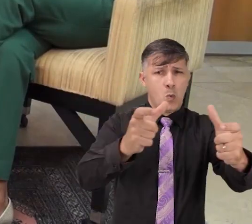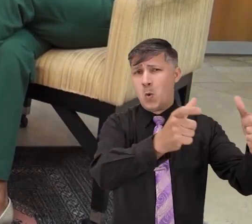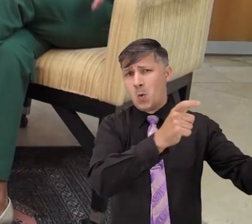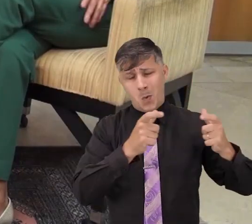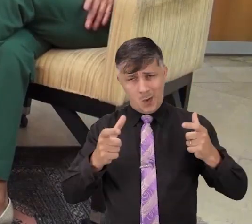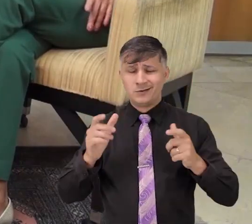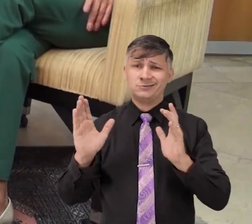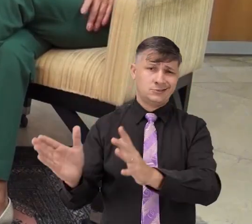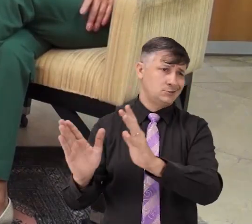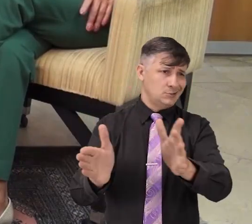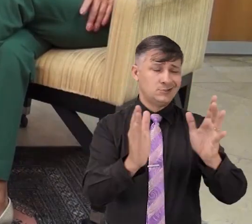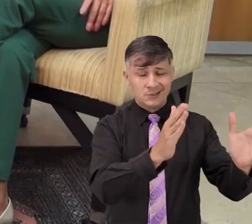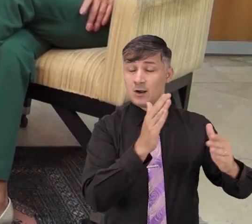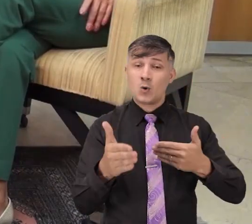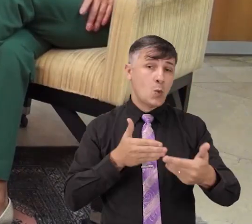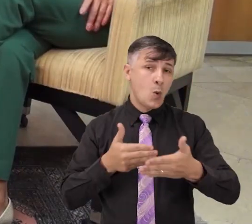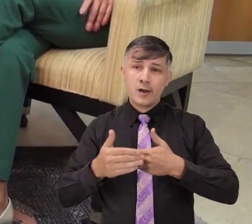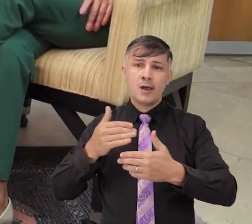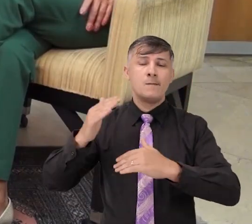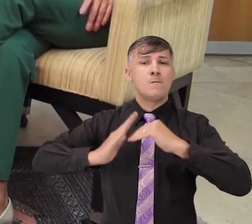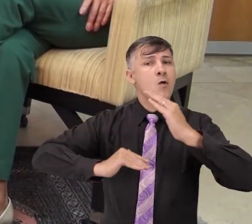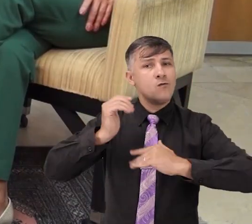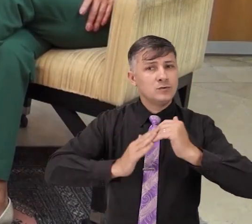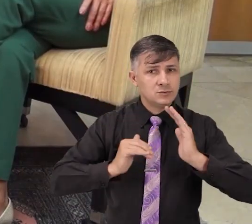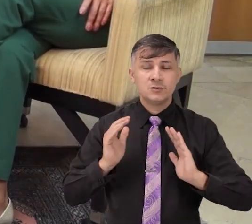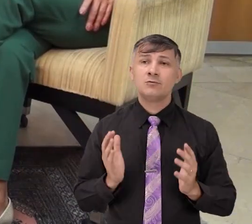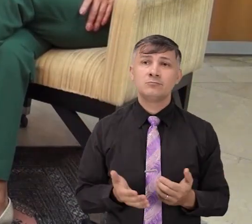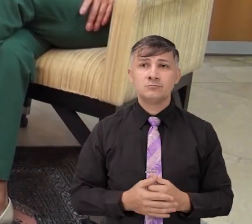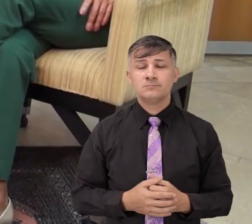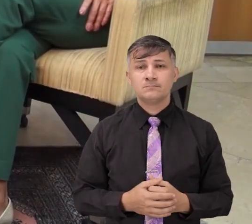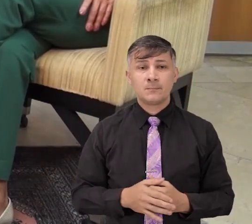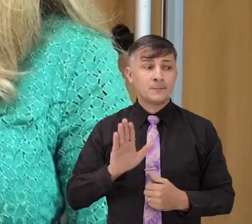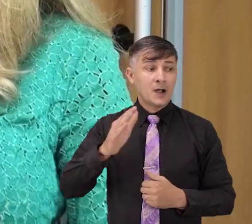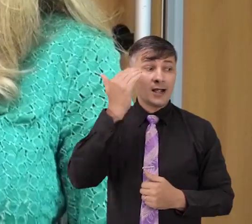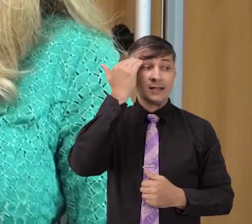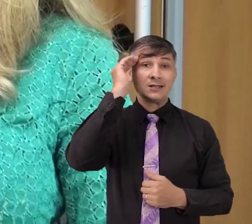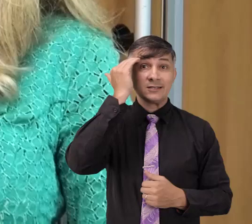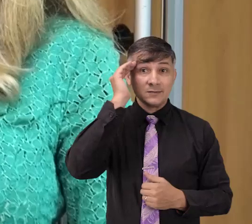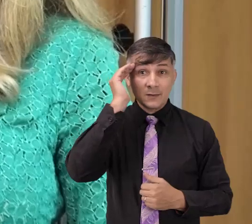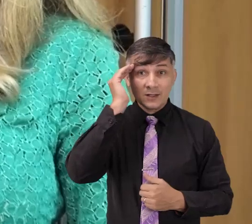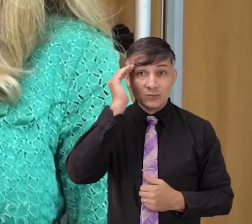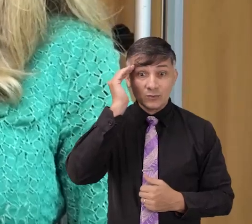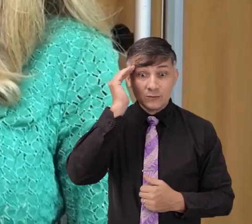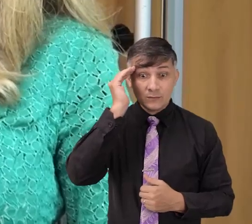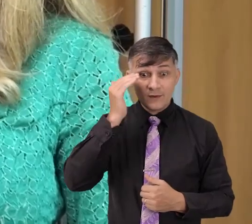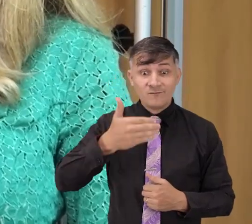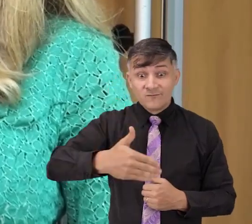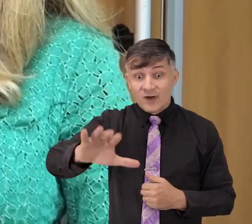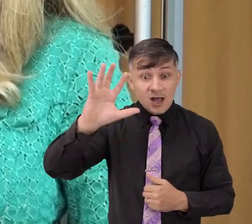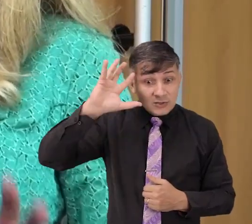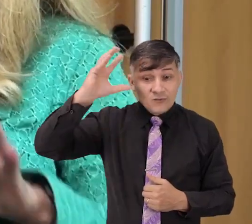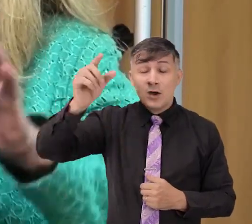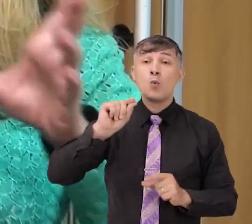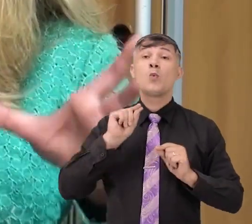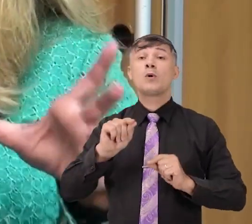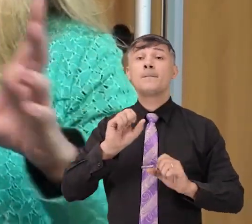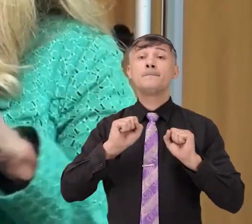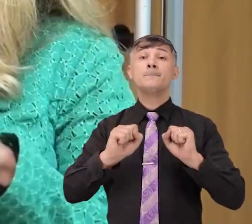Qualquer profissão. É, né? Mas o entendimento para exatamente se ver o que pode ser resolvido dentro